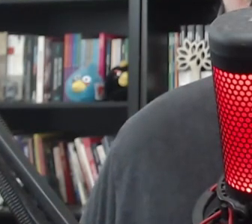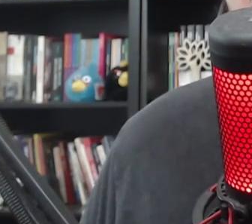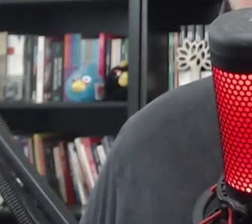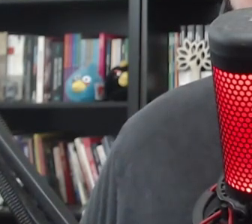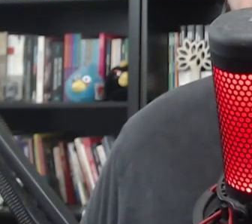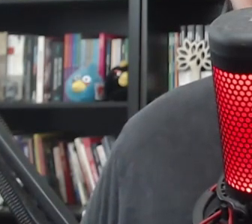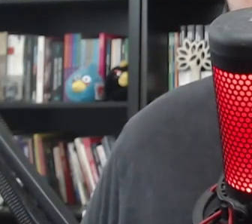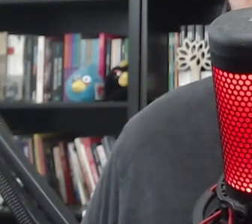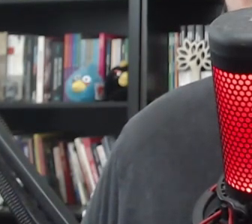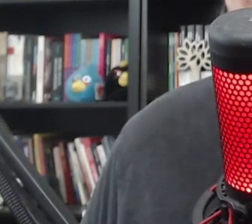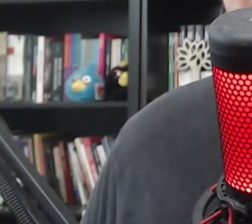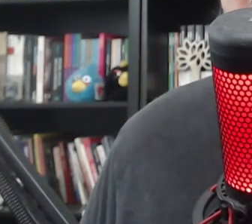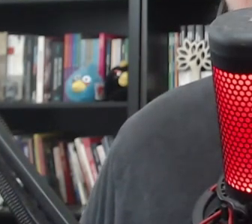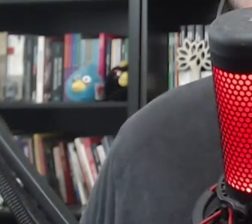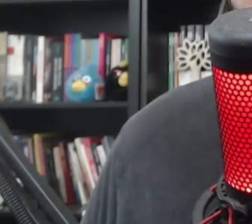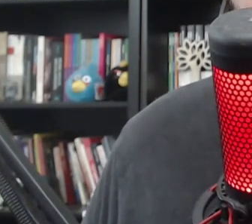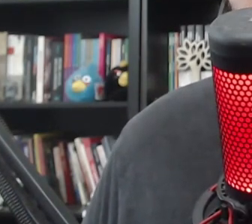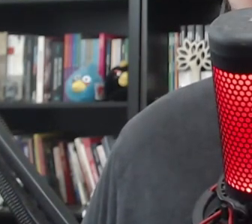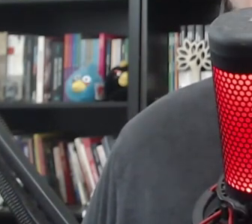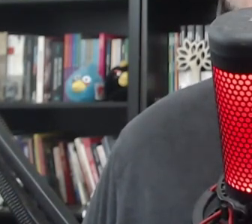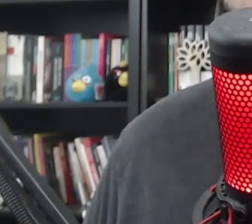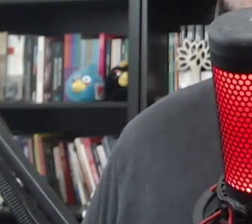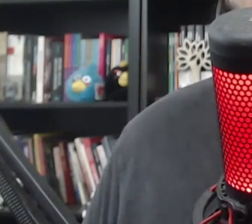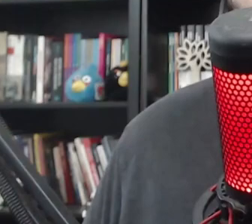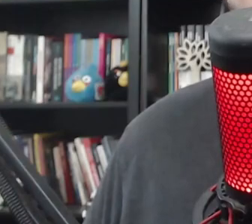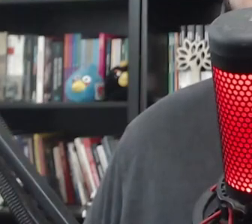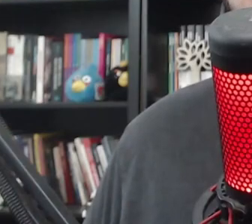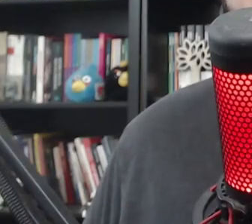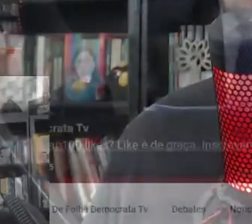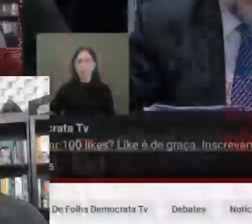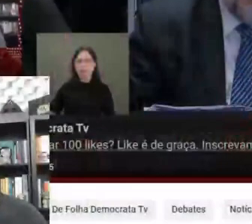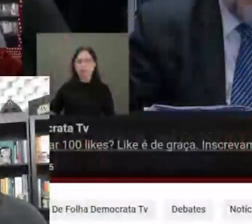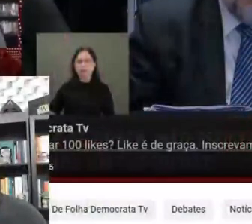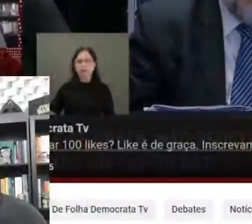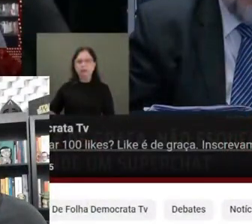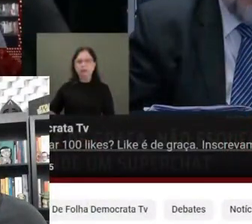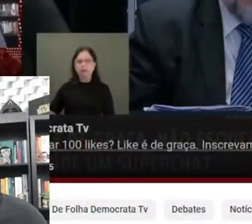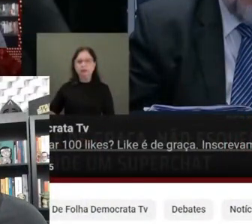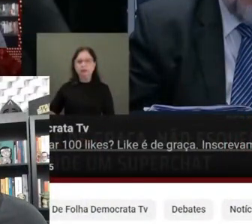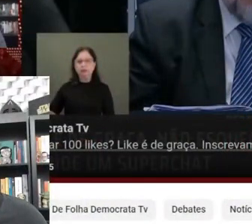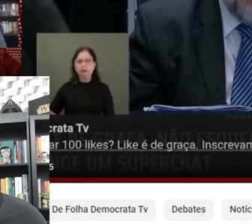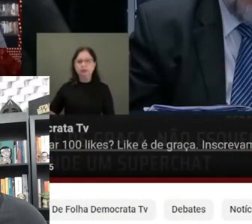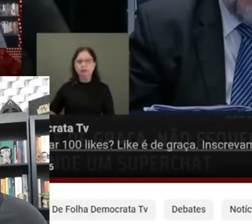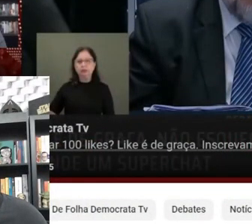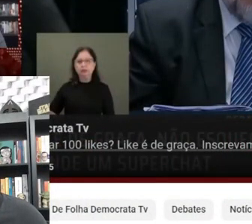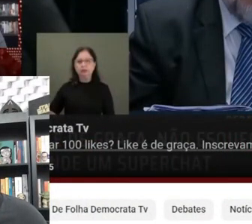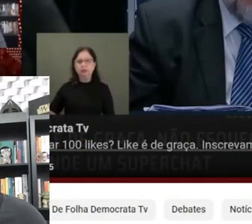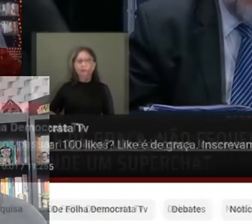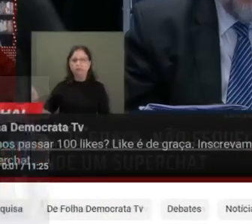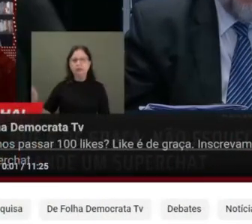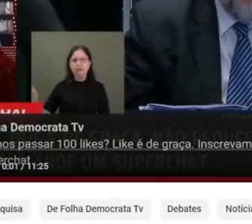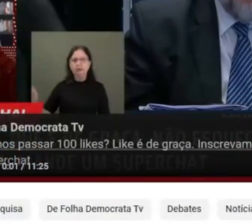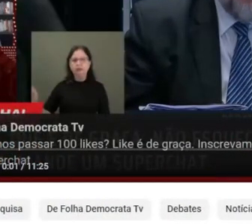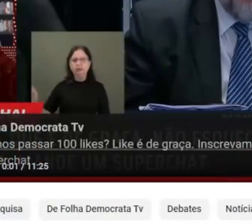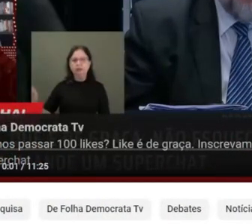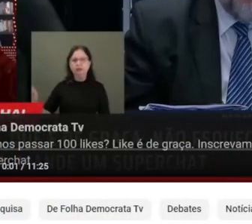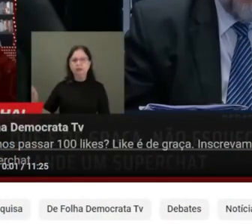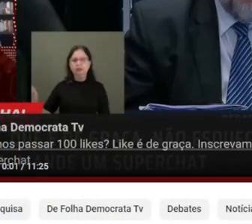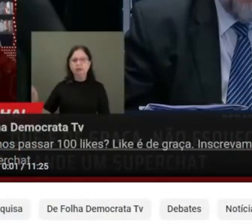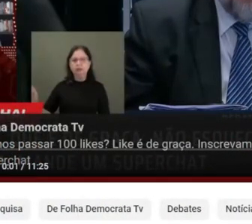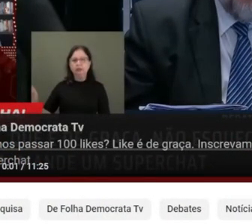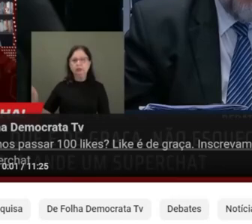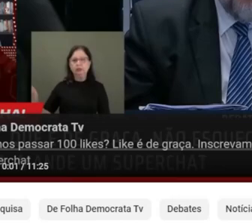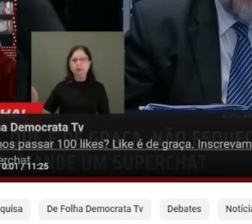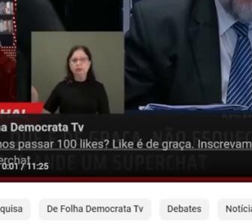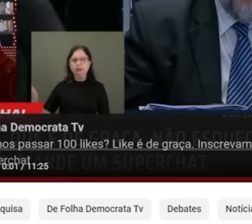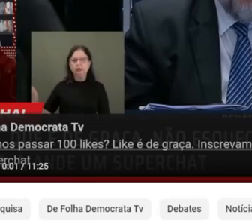mercado mas o márci eu acho que fez o melhor resumo Vamos mostrar para vocês aqui um pouco do que ele falou eu vou deixar até a minha tela aqui sem eu